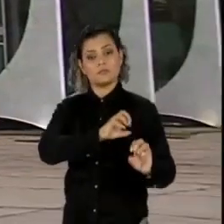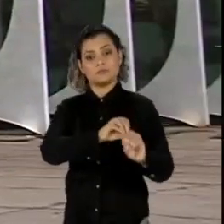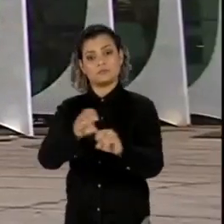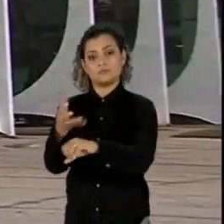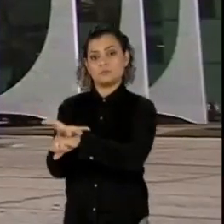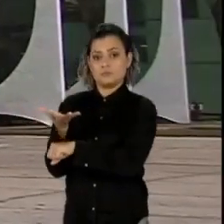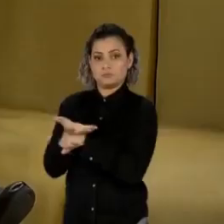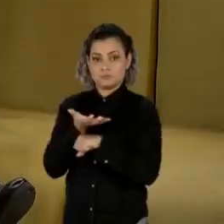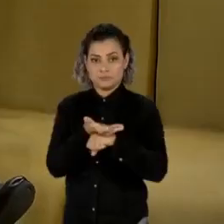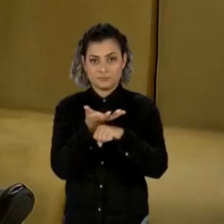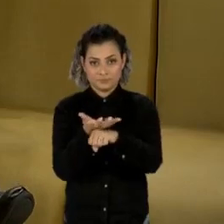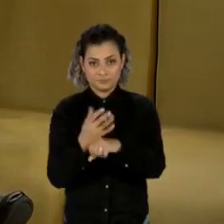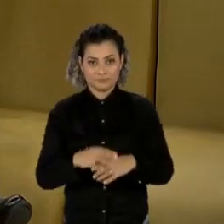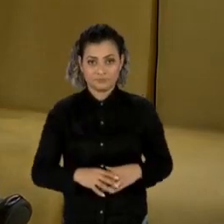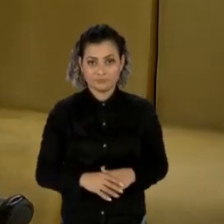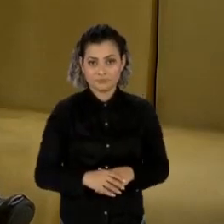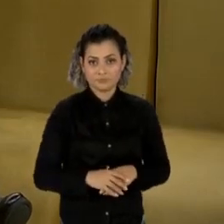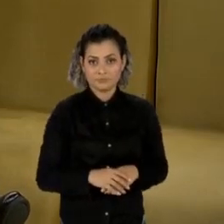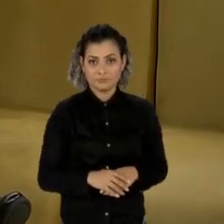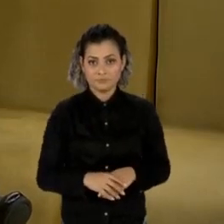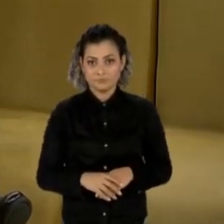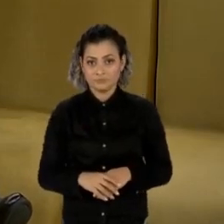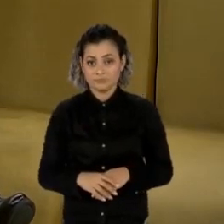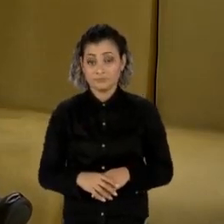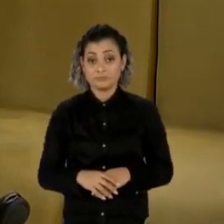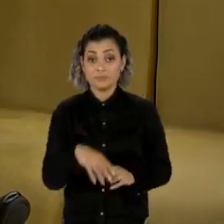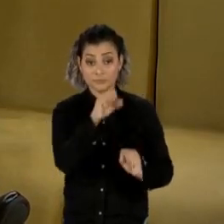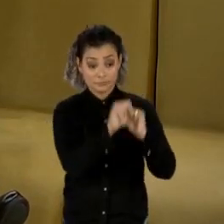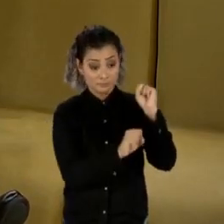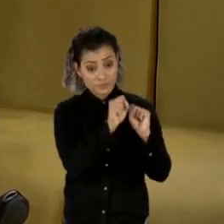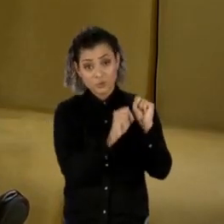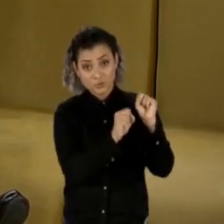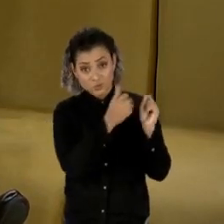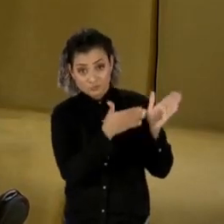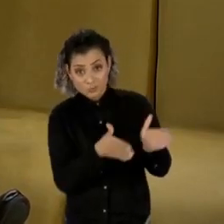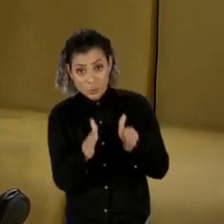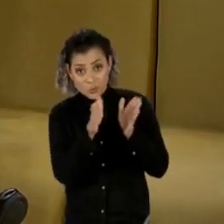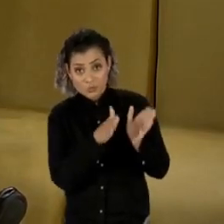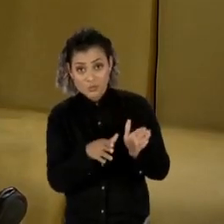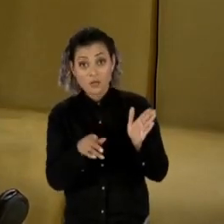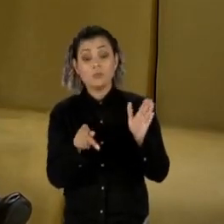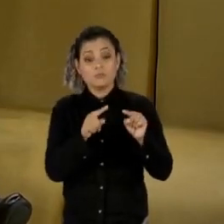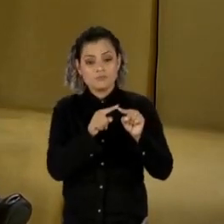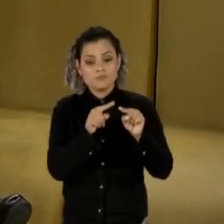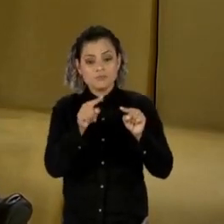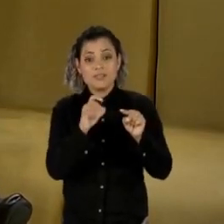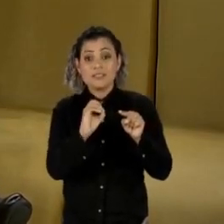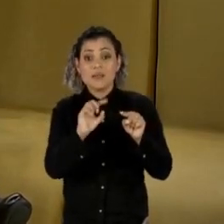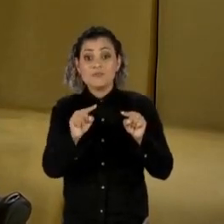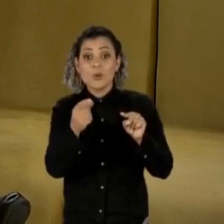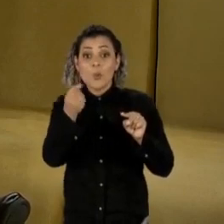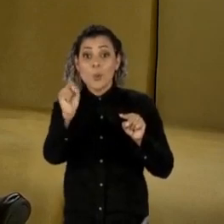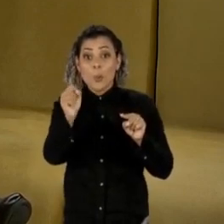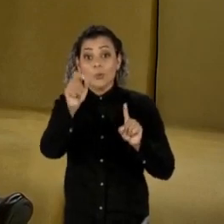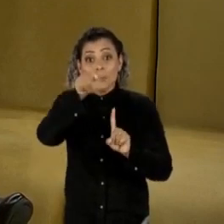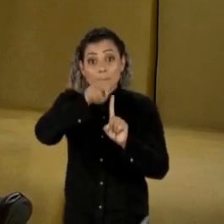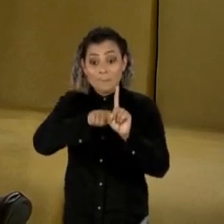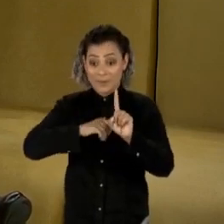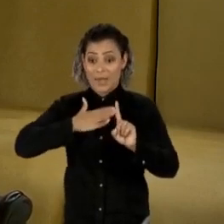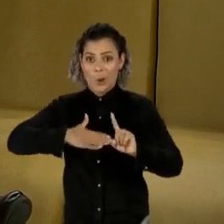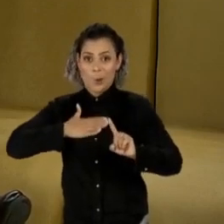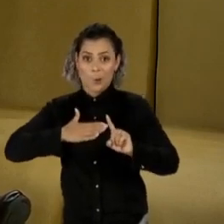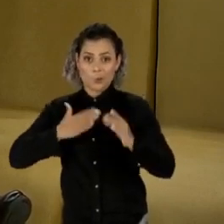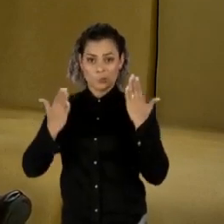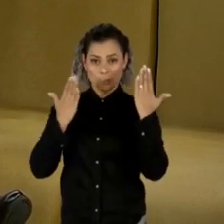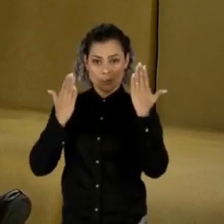disciplinas a produção industrial no país cresceu 0,8 por cento em agosto com relação a julho e os dados